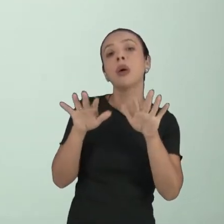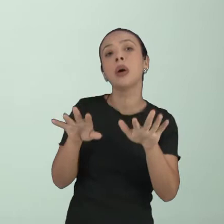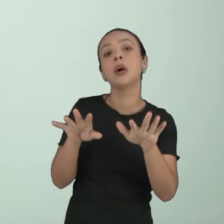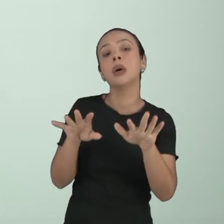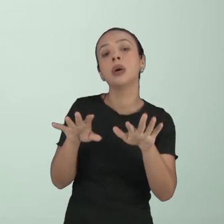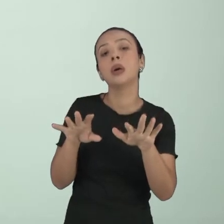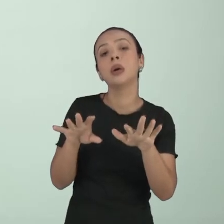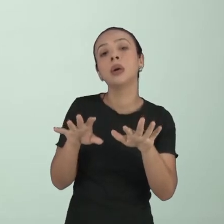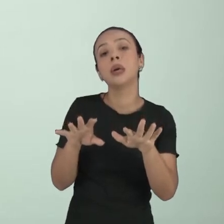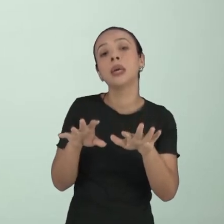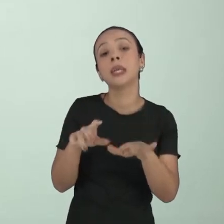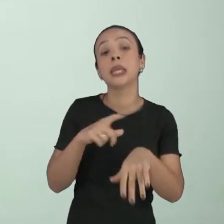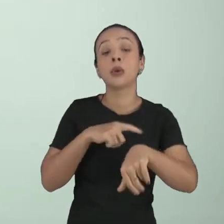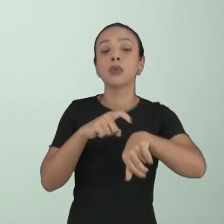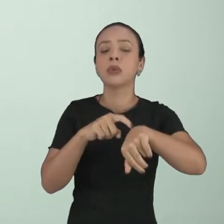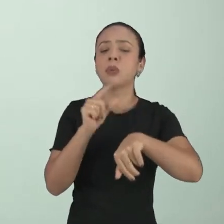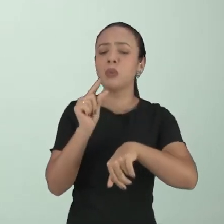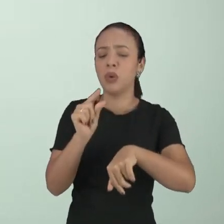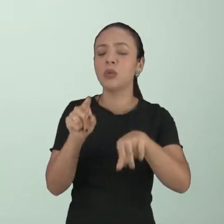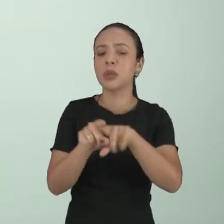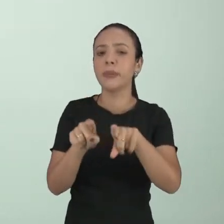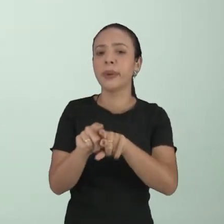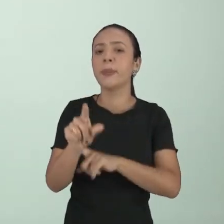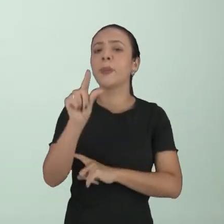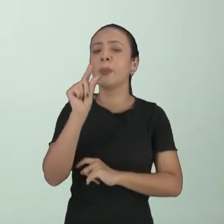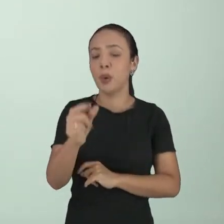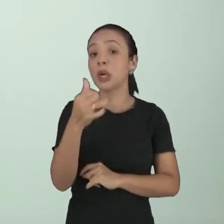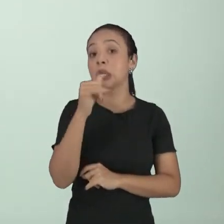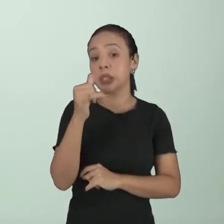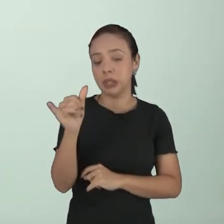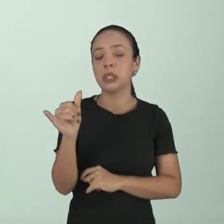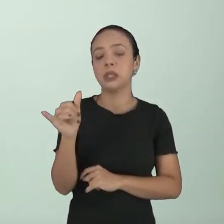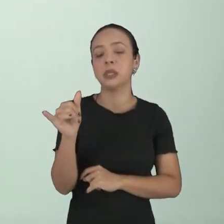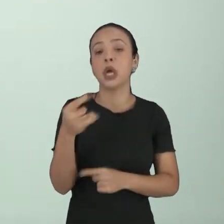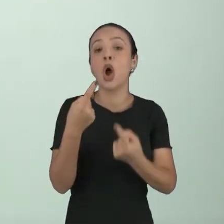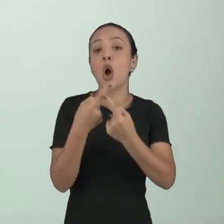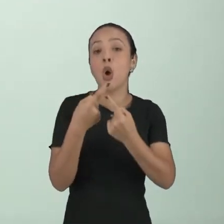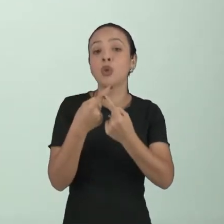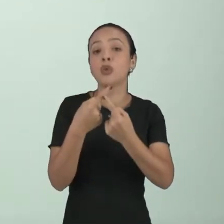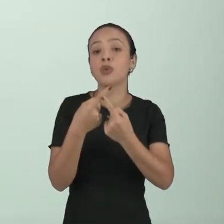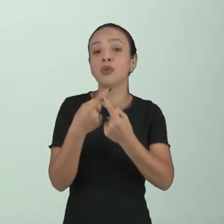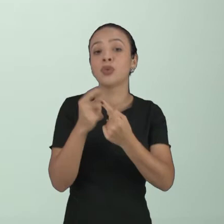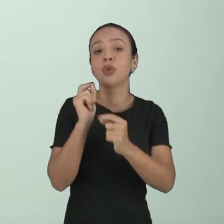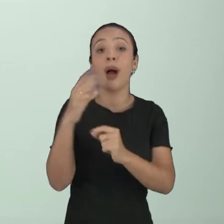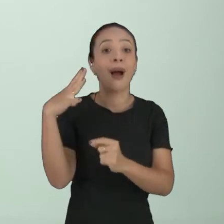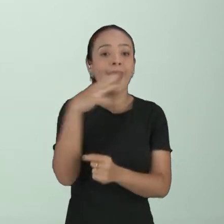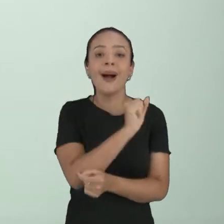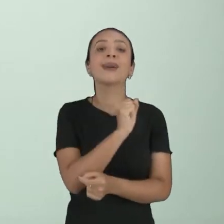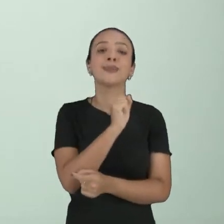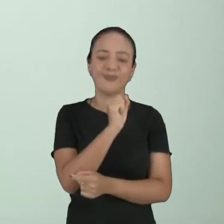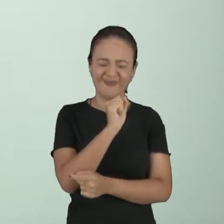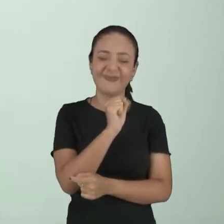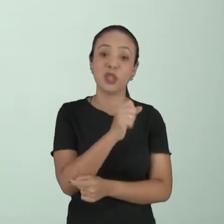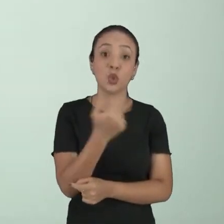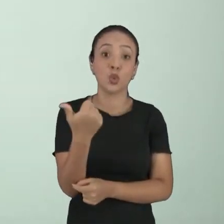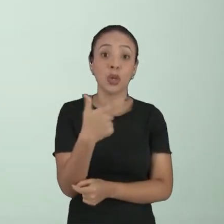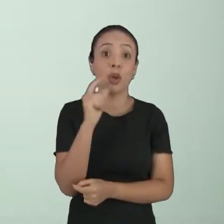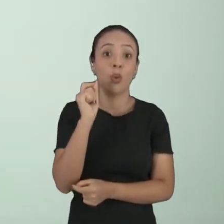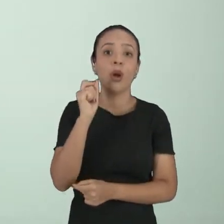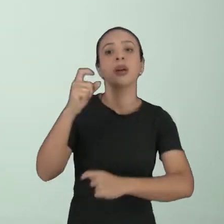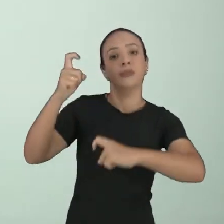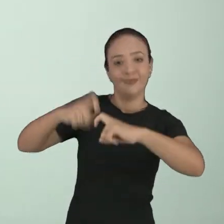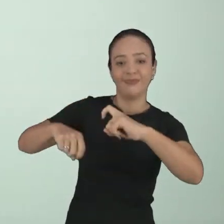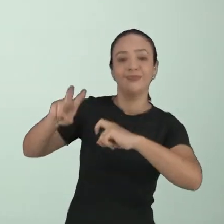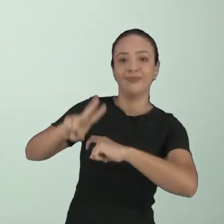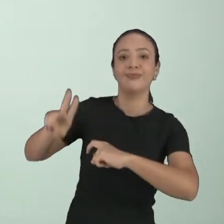telinha, ele demanda menos tempo e energia, tá? Então, é um tipo de reprodução muito mais rápido do que a